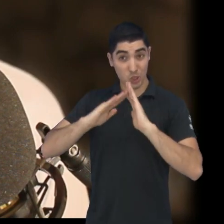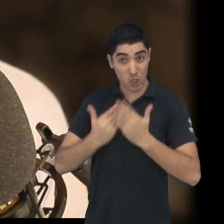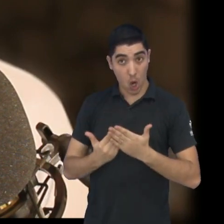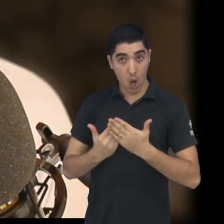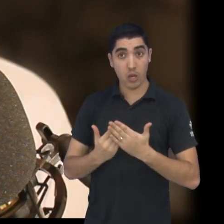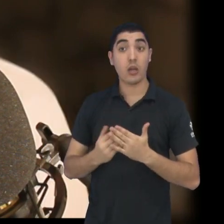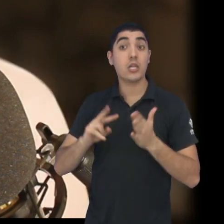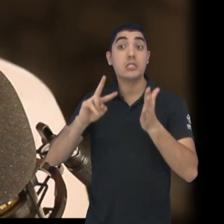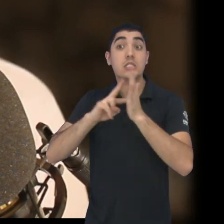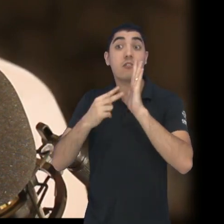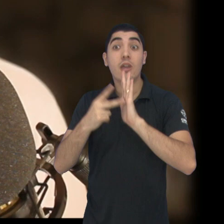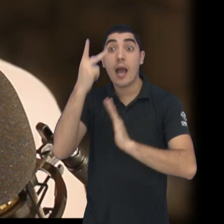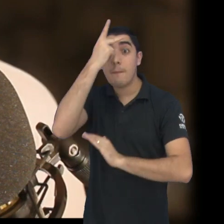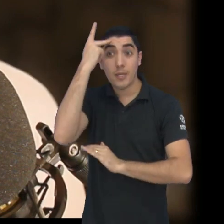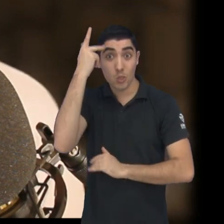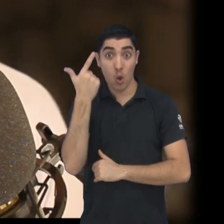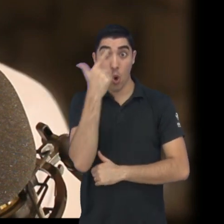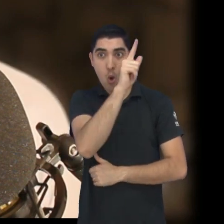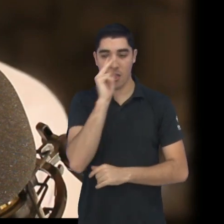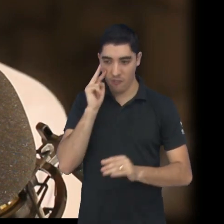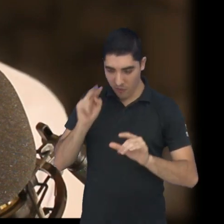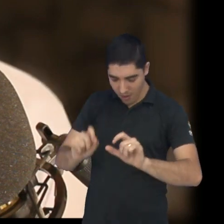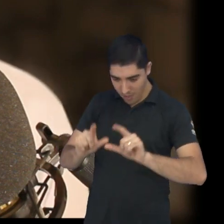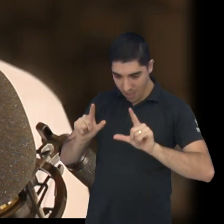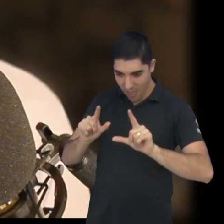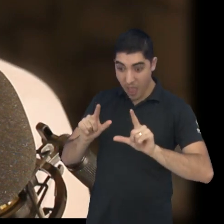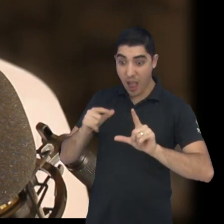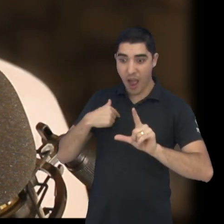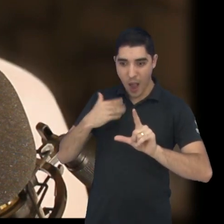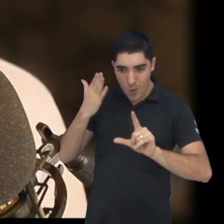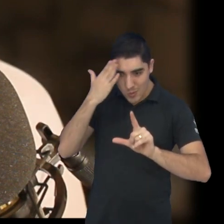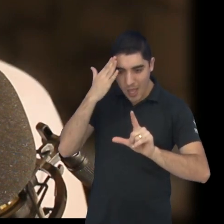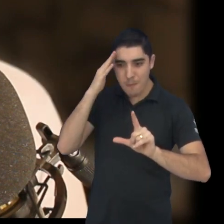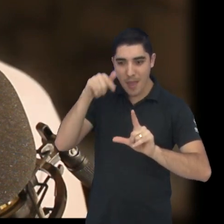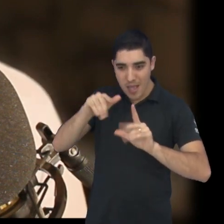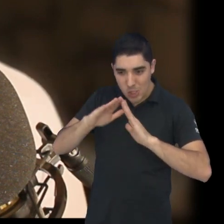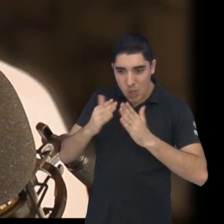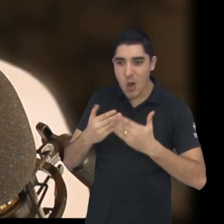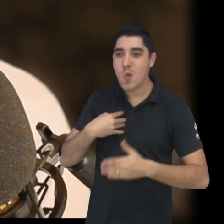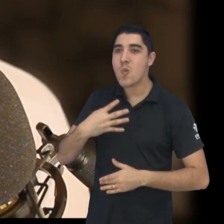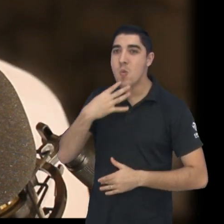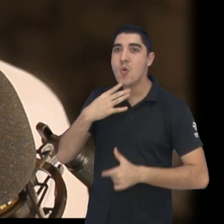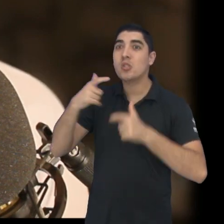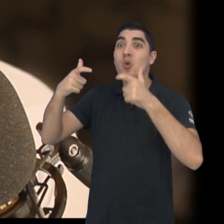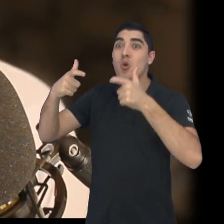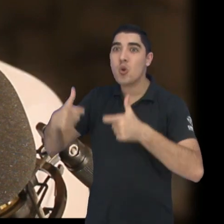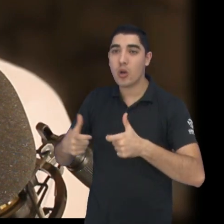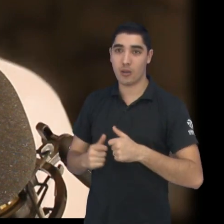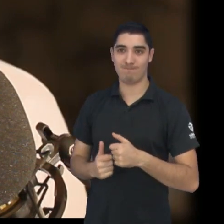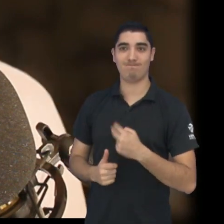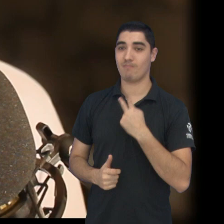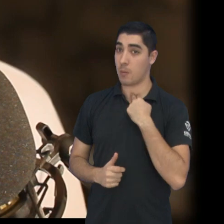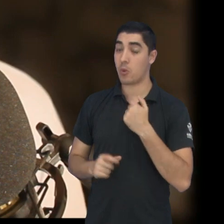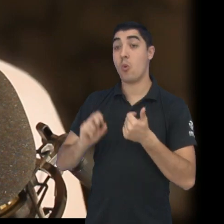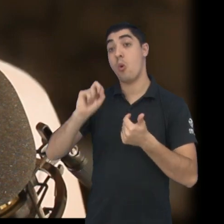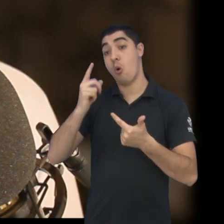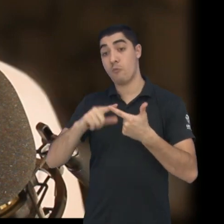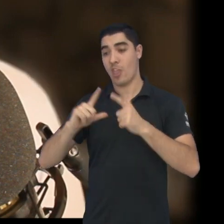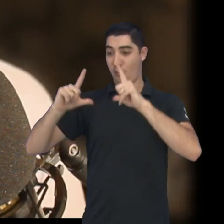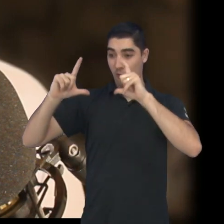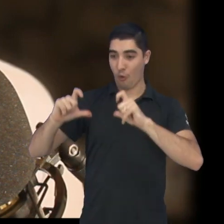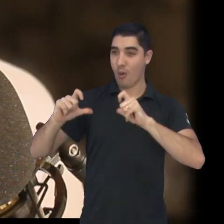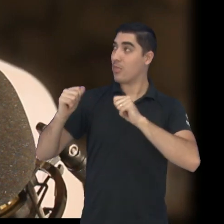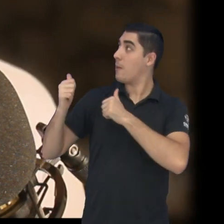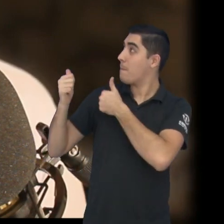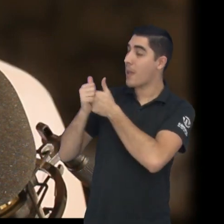dado identificável, então alguém que quer te encontrar, ele vai saber onde você estuda. Tirar uma foto em frente da sua casa é um